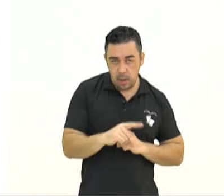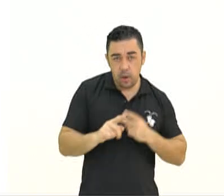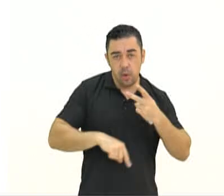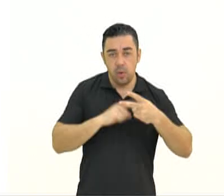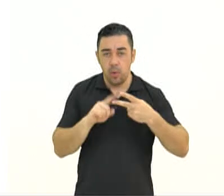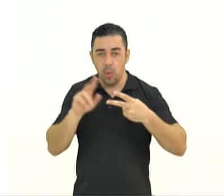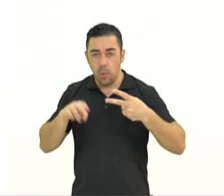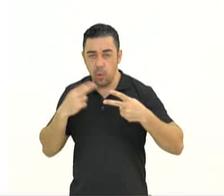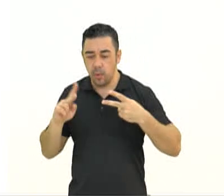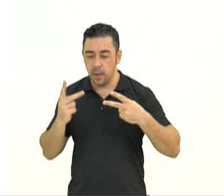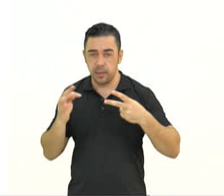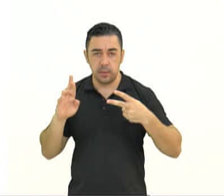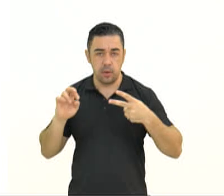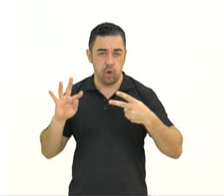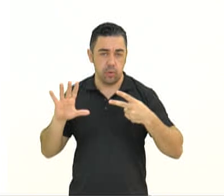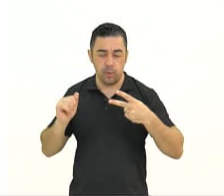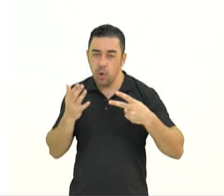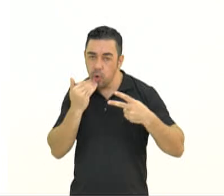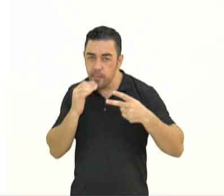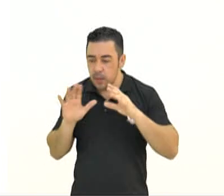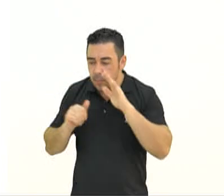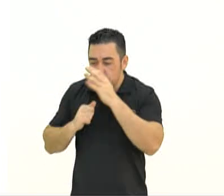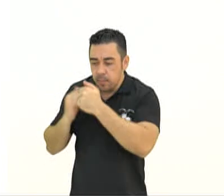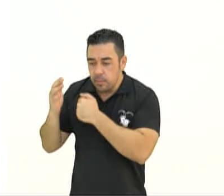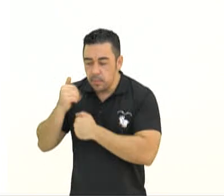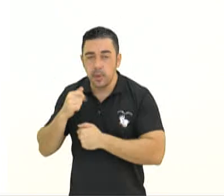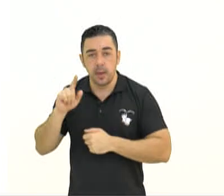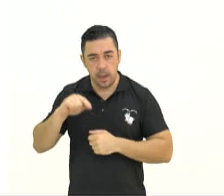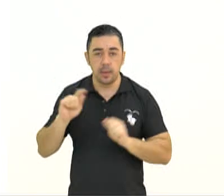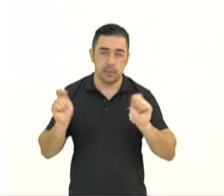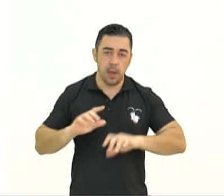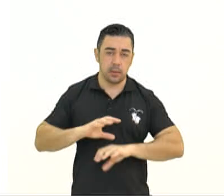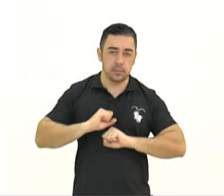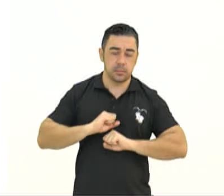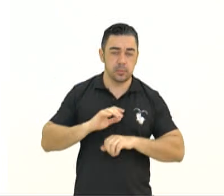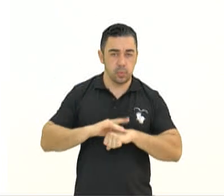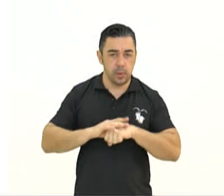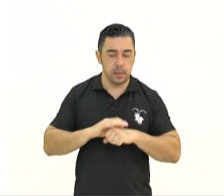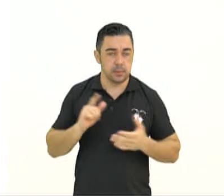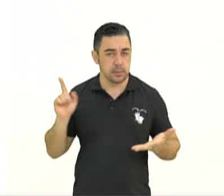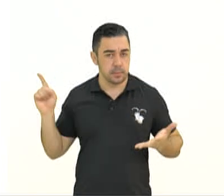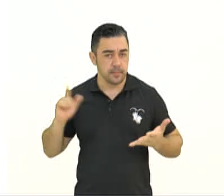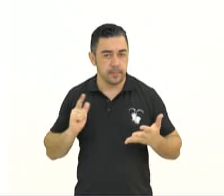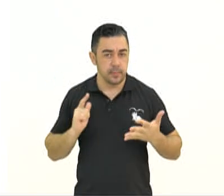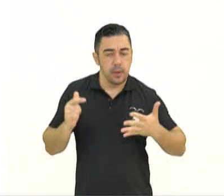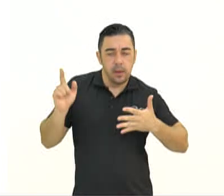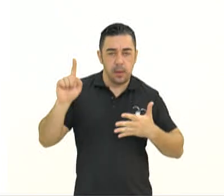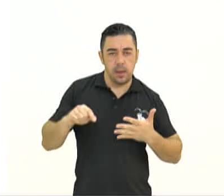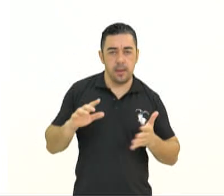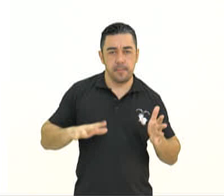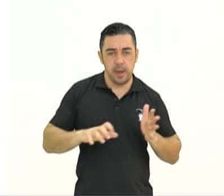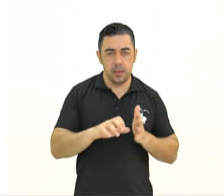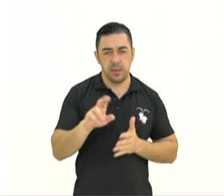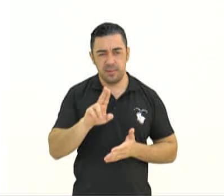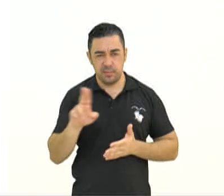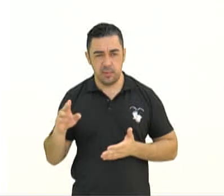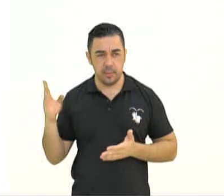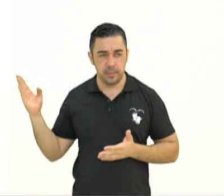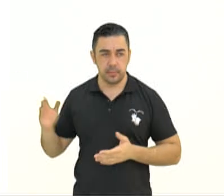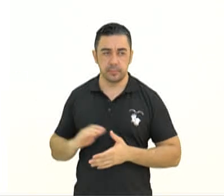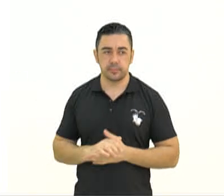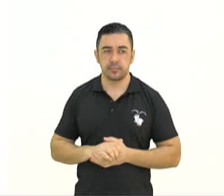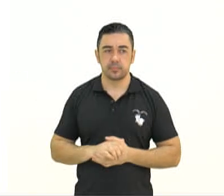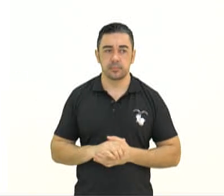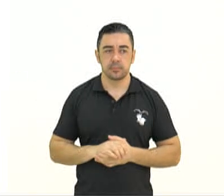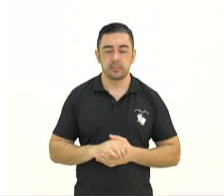inclusive que causam doenças na gente, né? São as bactérias, cianobactérias e arqueobactérias, que são aquelas bactérias mais antigas lá.